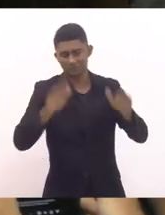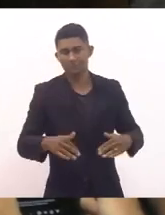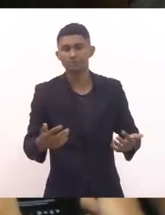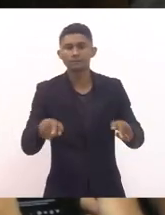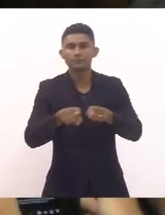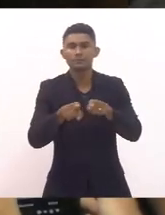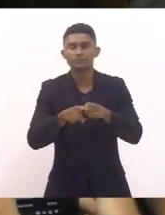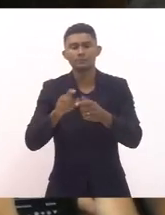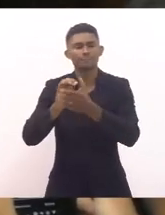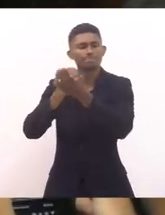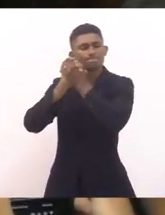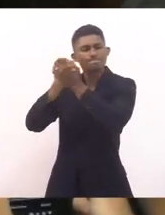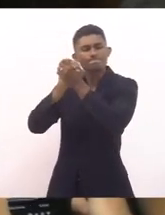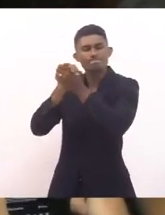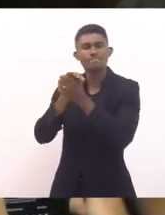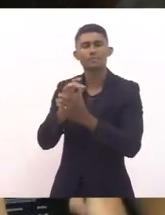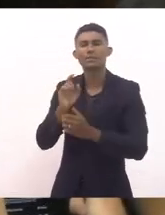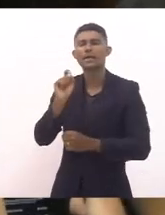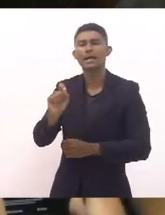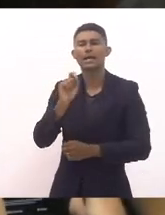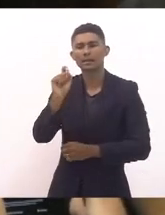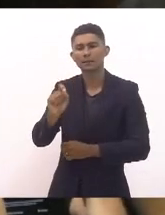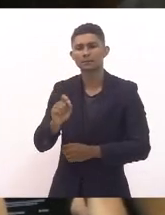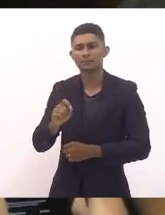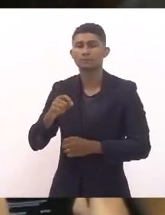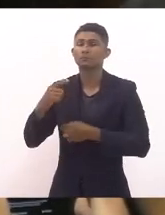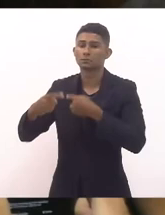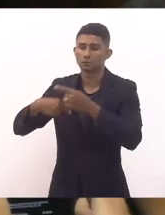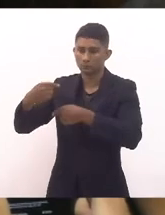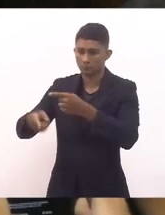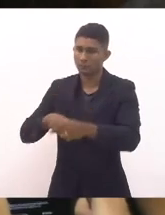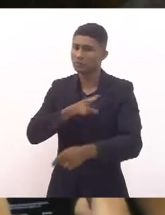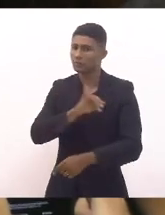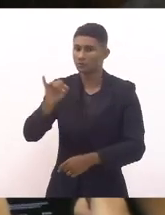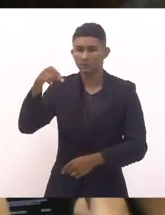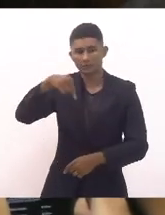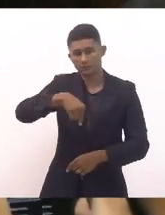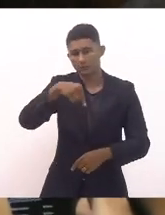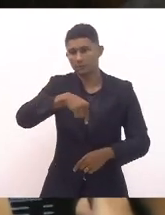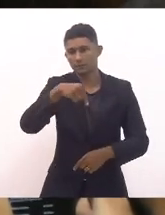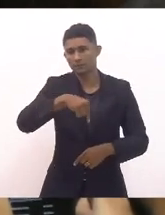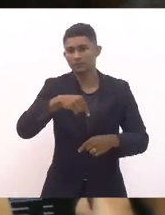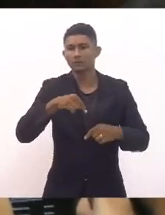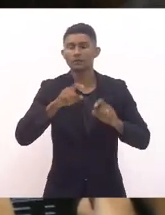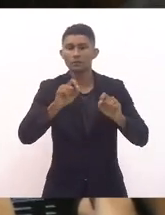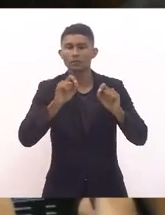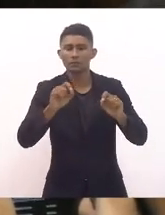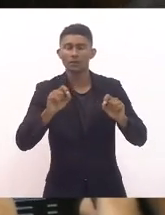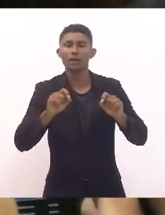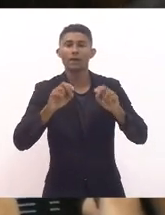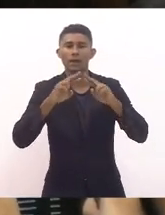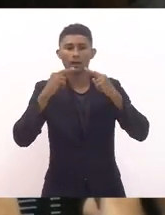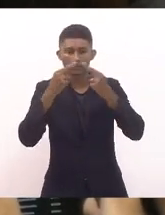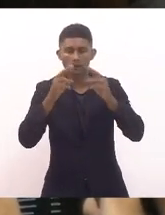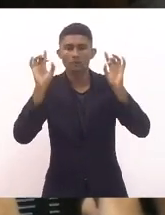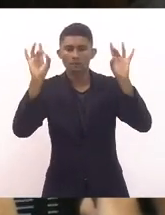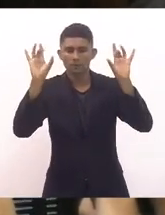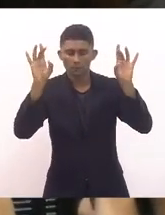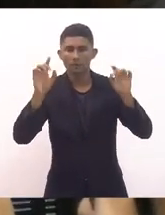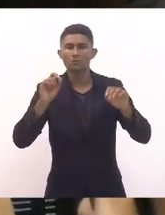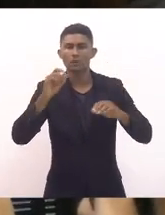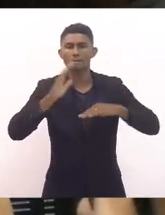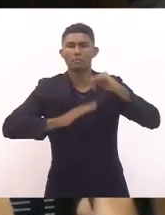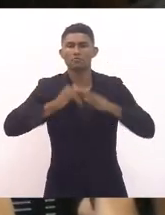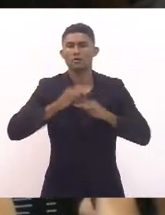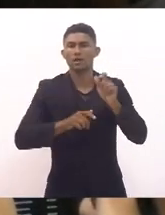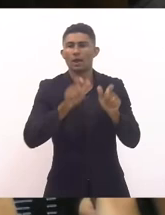também saudar a deputada Tia Ju, daqui a pouco vai ter aqui uma sessão solene em homenagem a profissionais aqui do